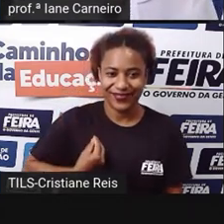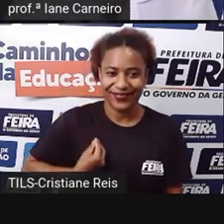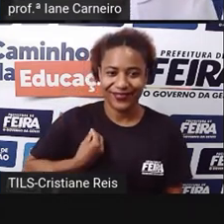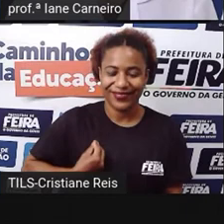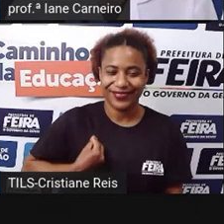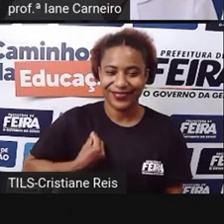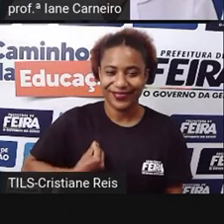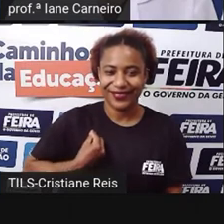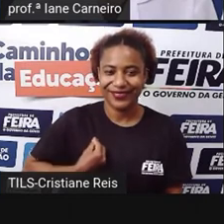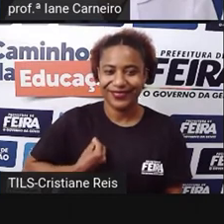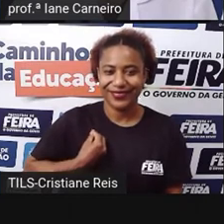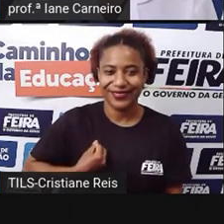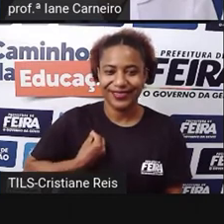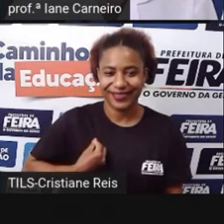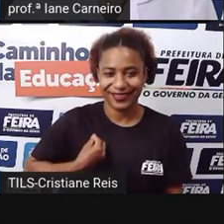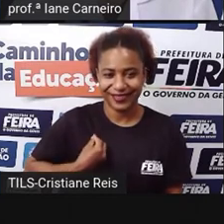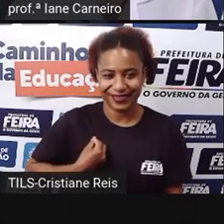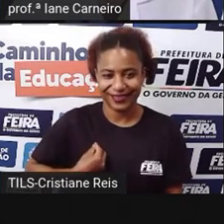vida.